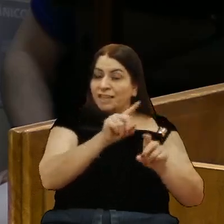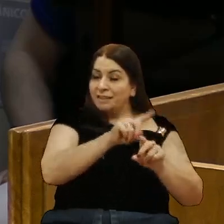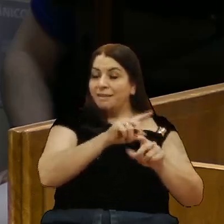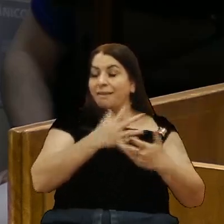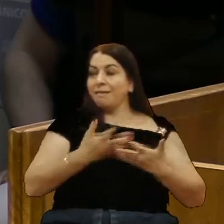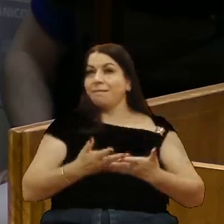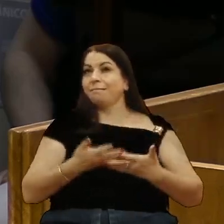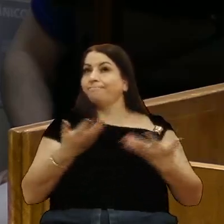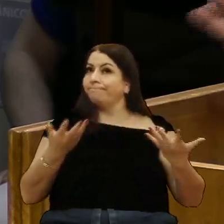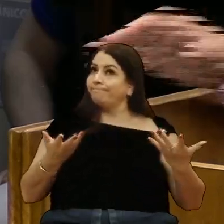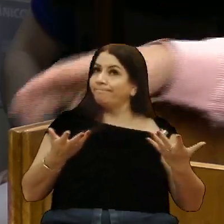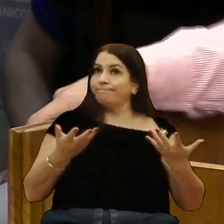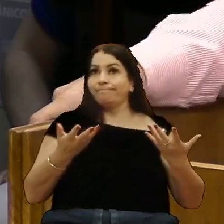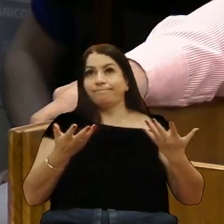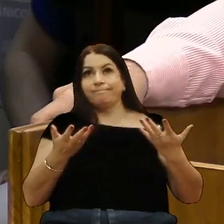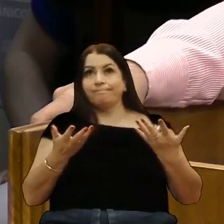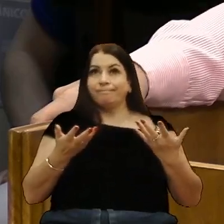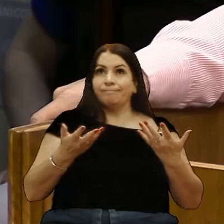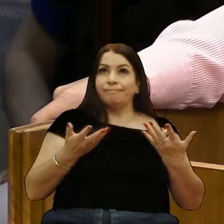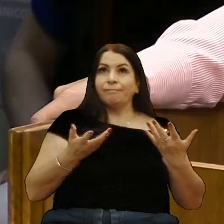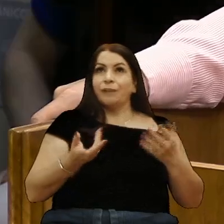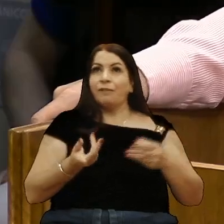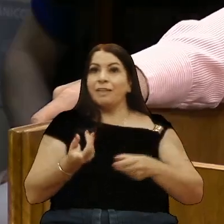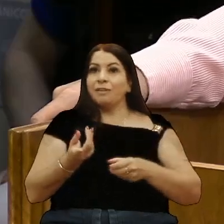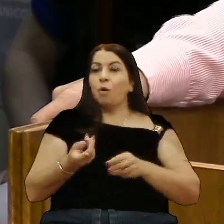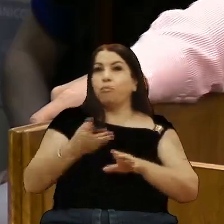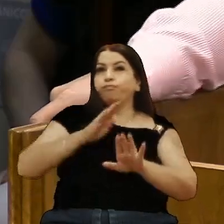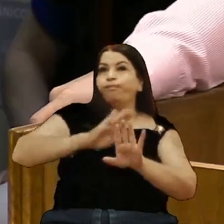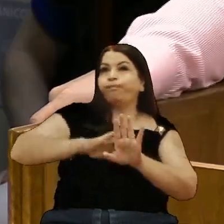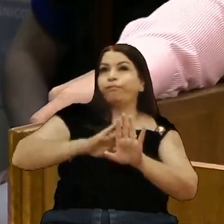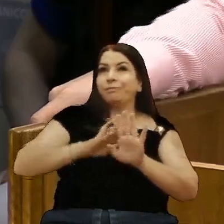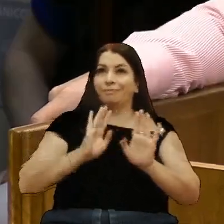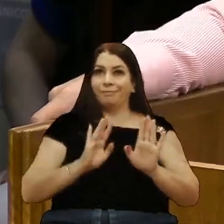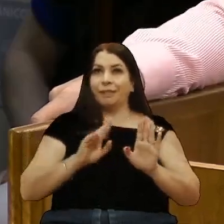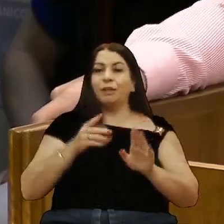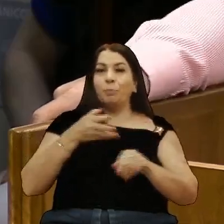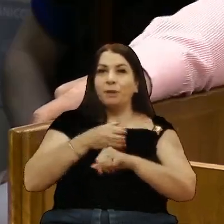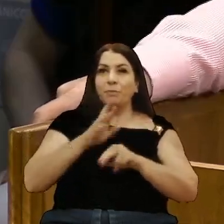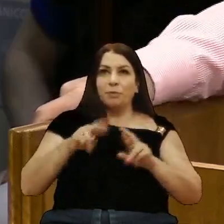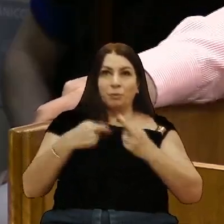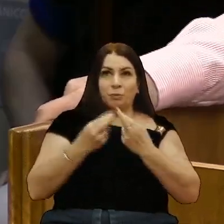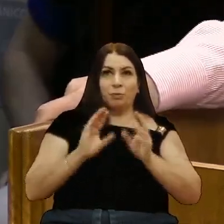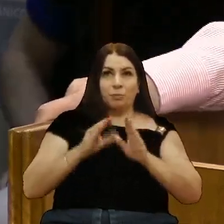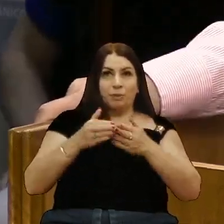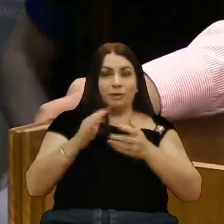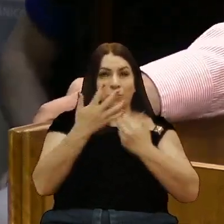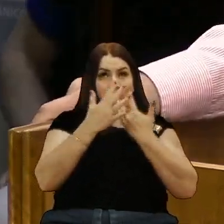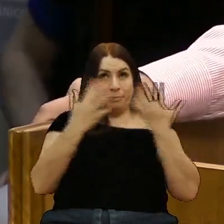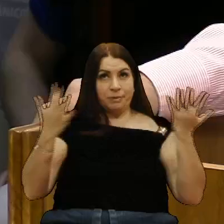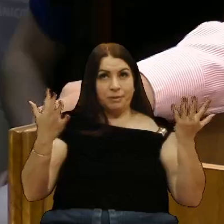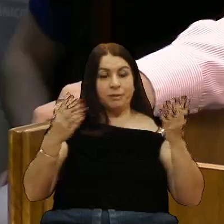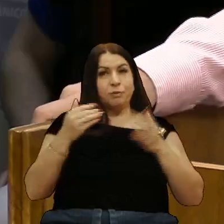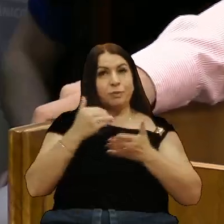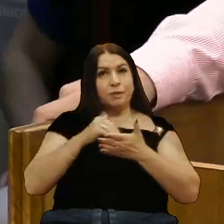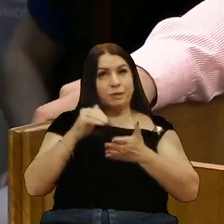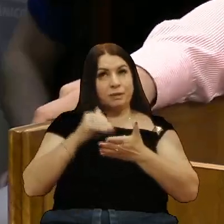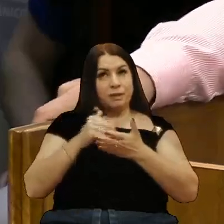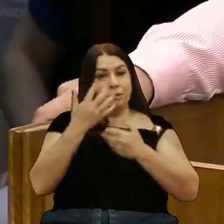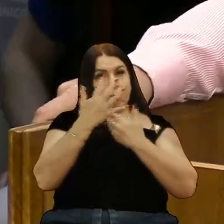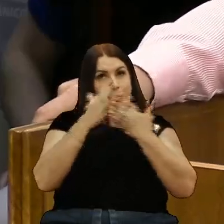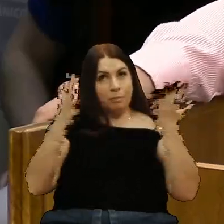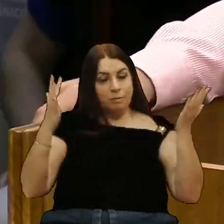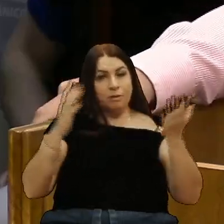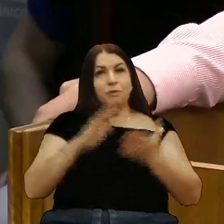Codeca, ele ficava subentendido. Eu participei de uma reunião da Comissão de Meio Ambiente com o secretário do Meio